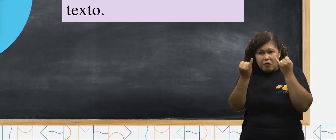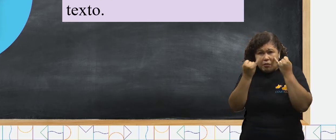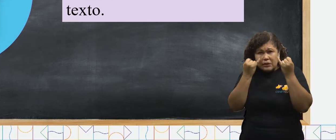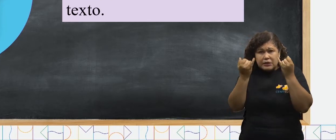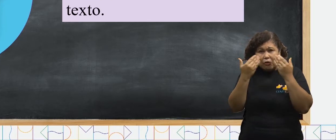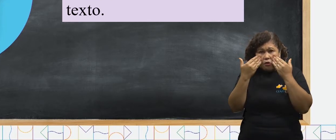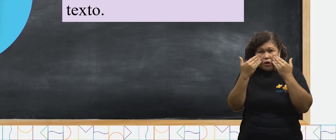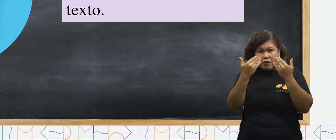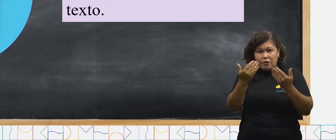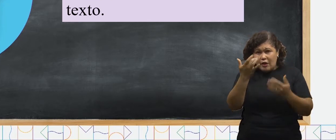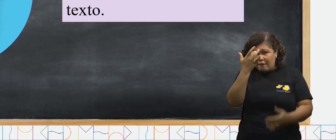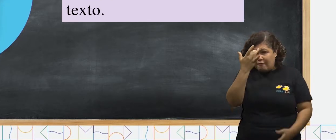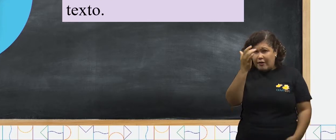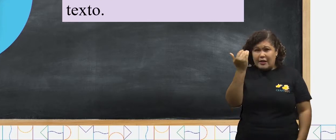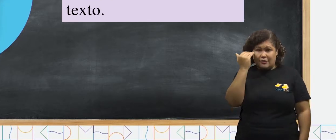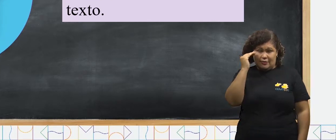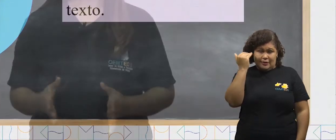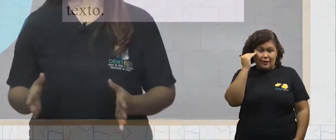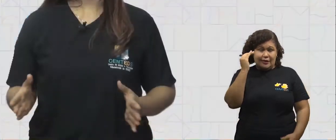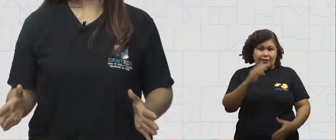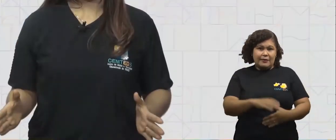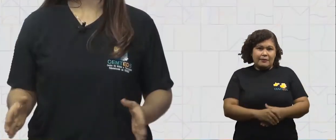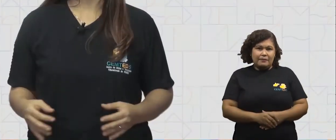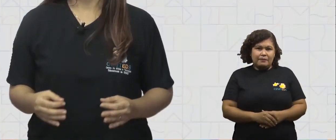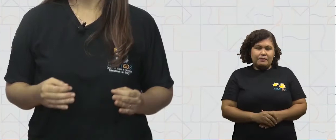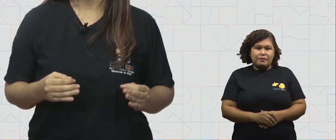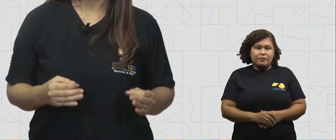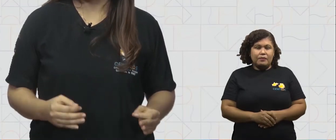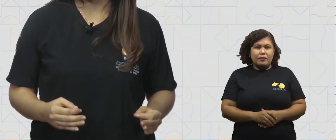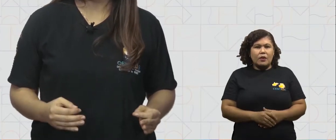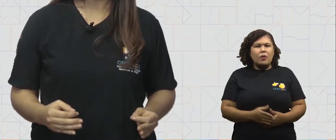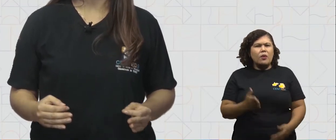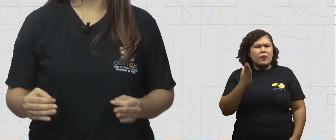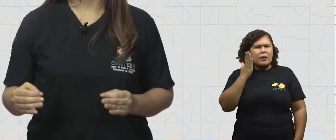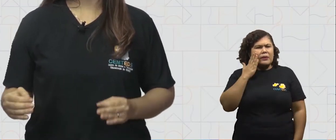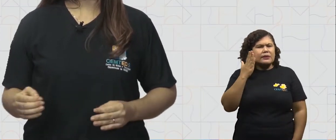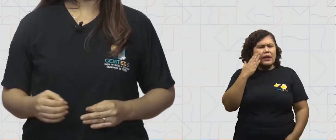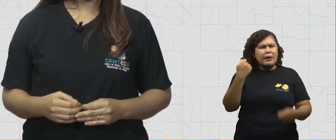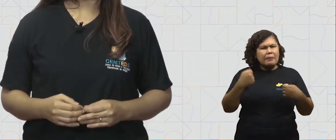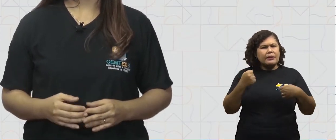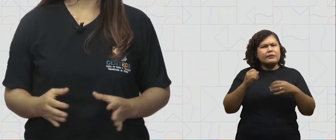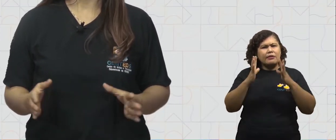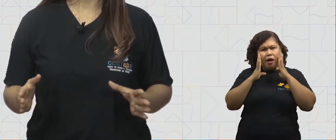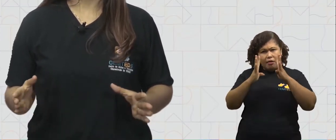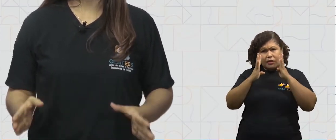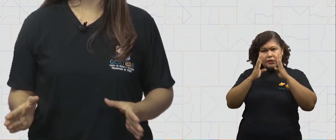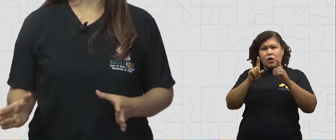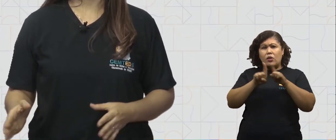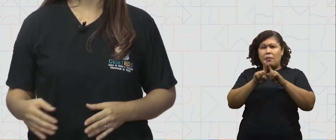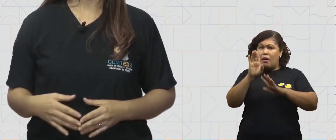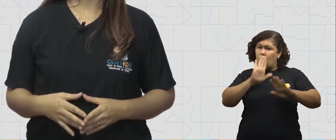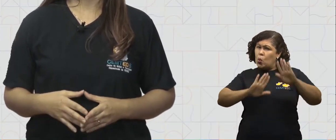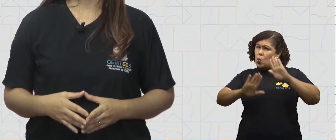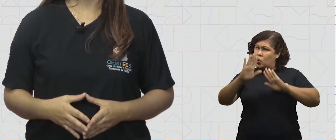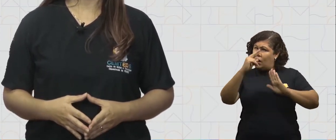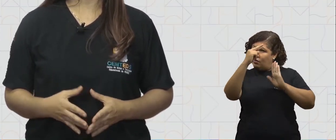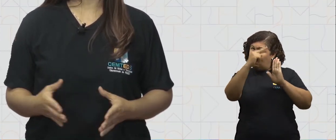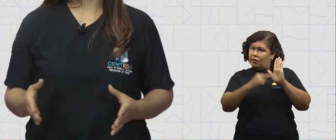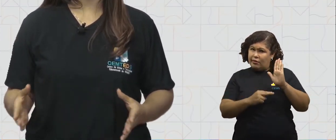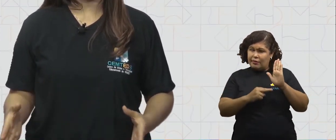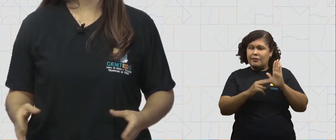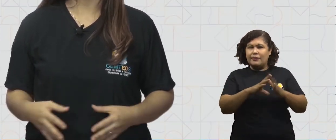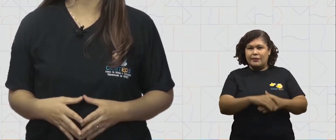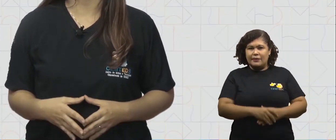informações explícitas em um texto. É claro que atenção e cuidado não podem ser